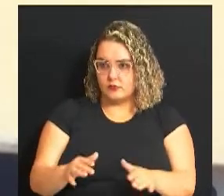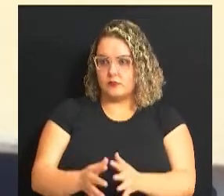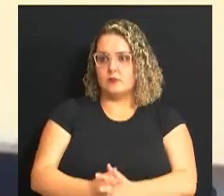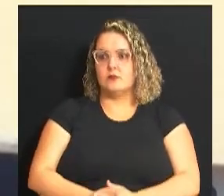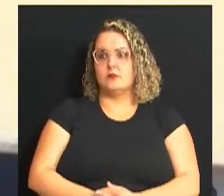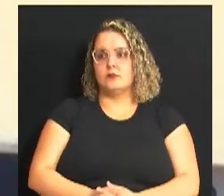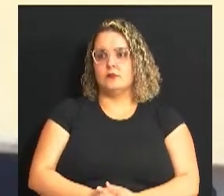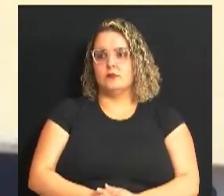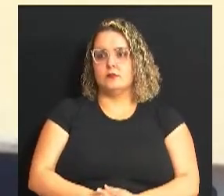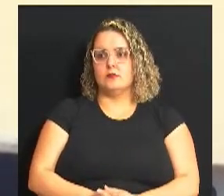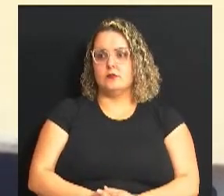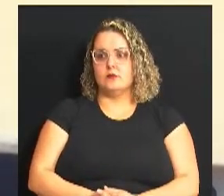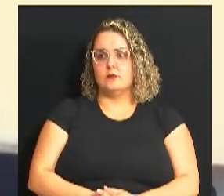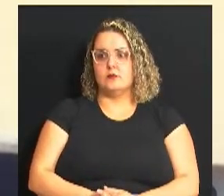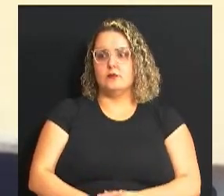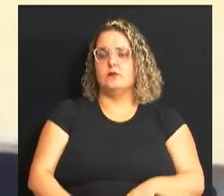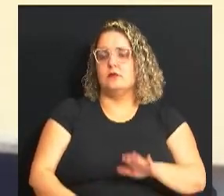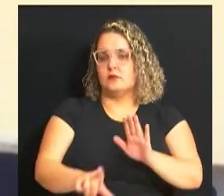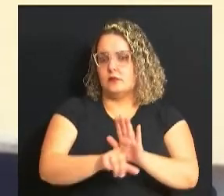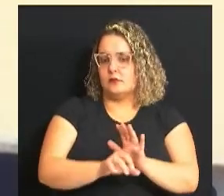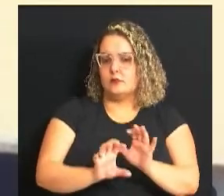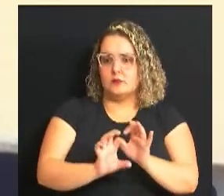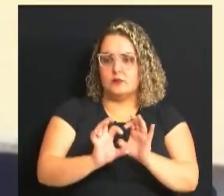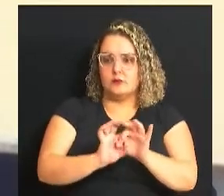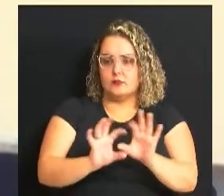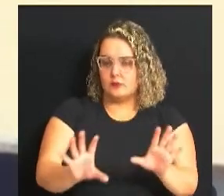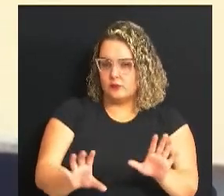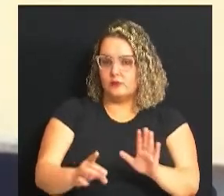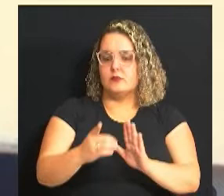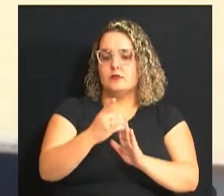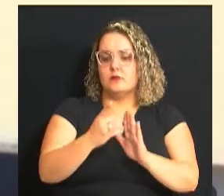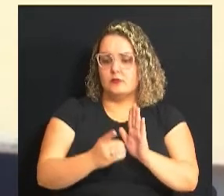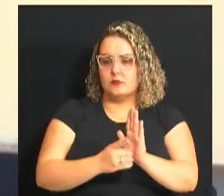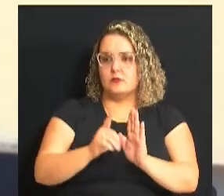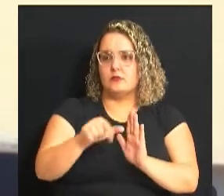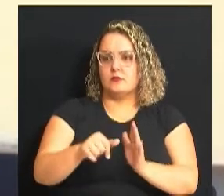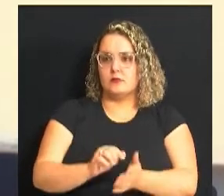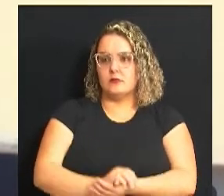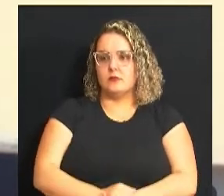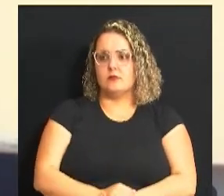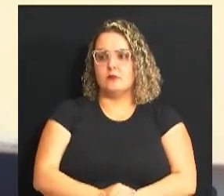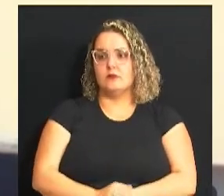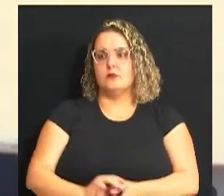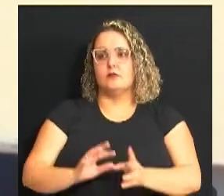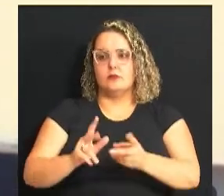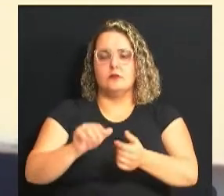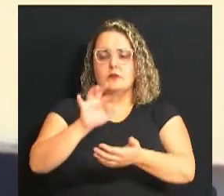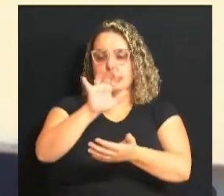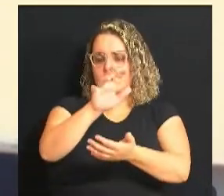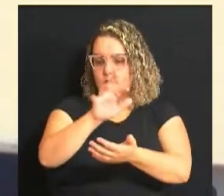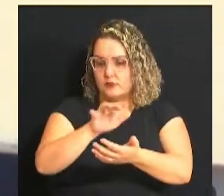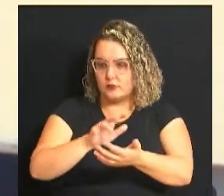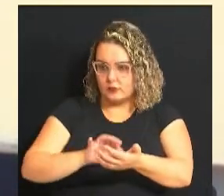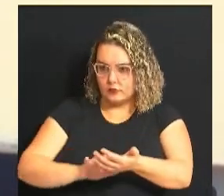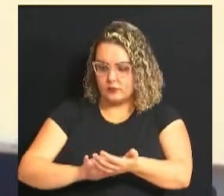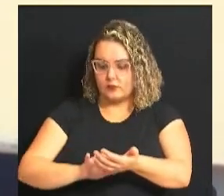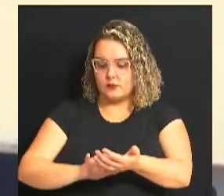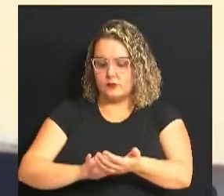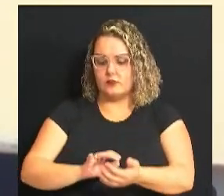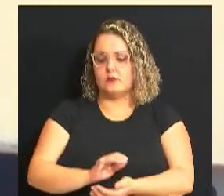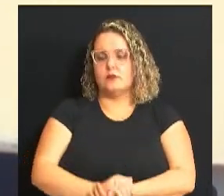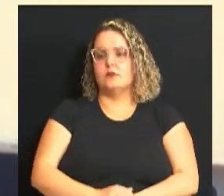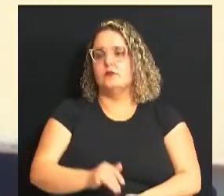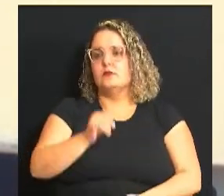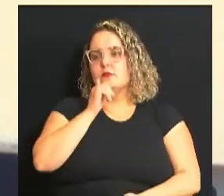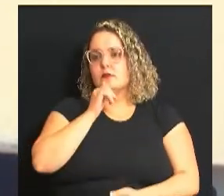lei, aí logo em seguida já o decreto. Com todos os formulários, de exemplo, tem